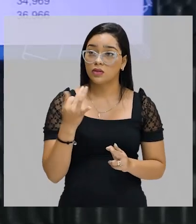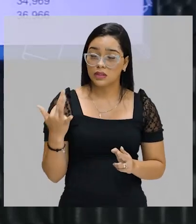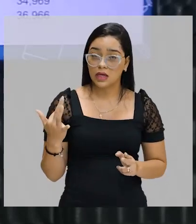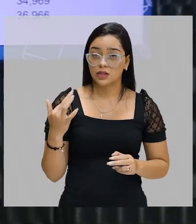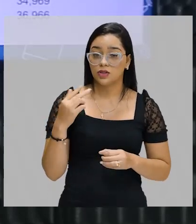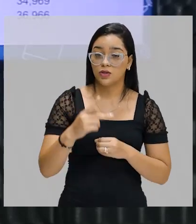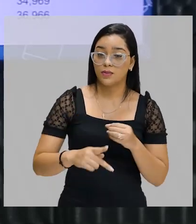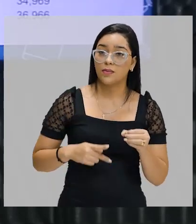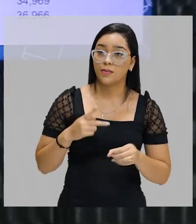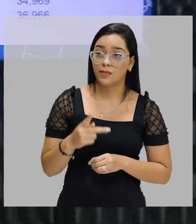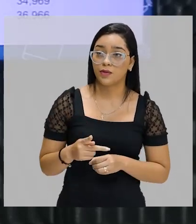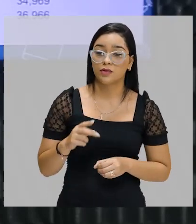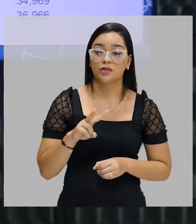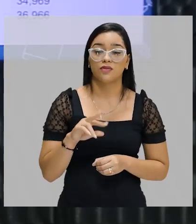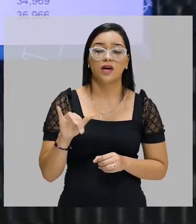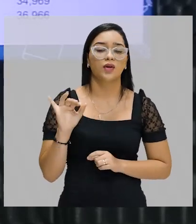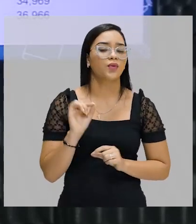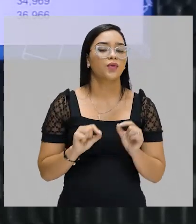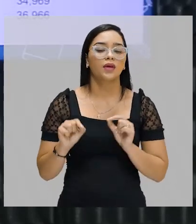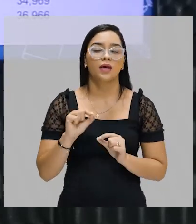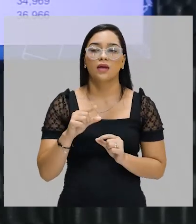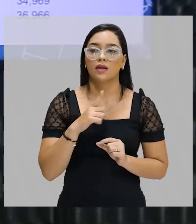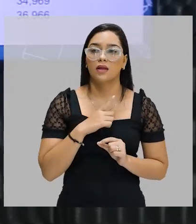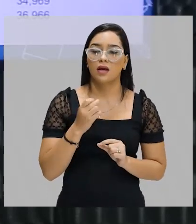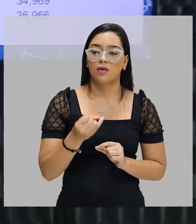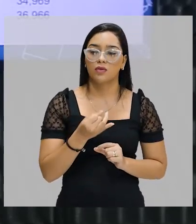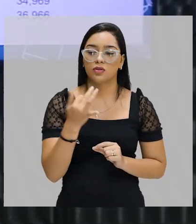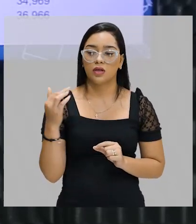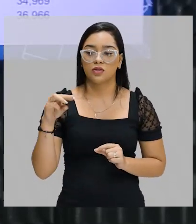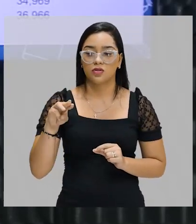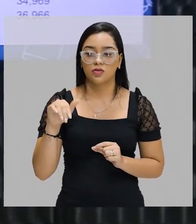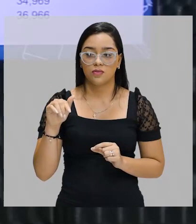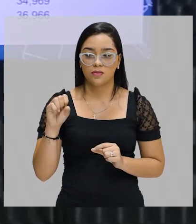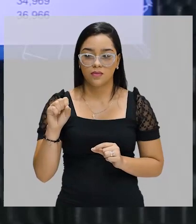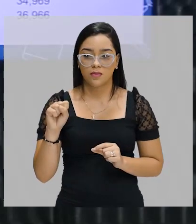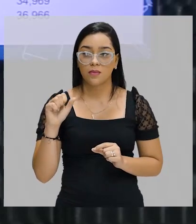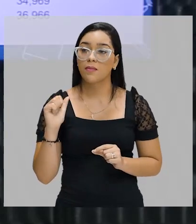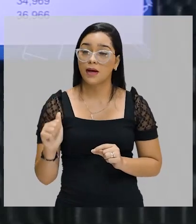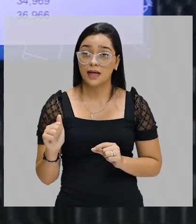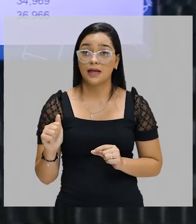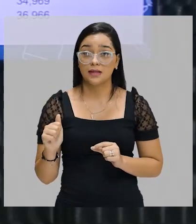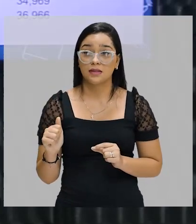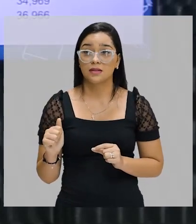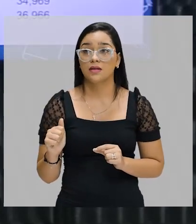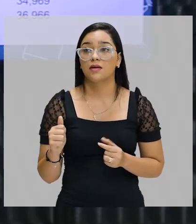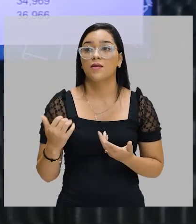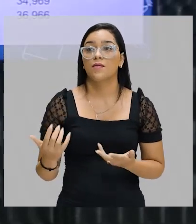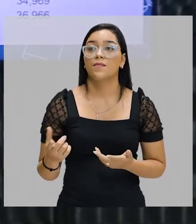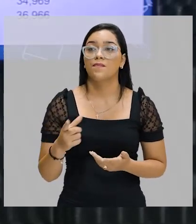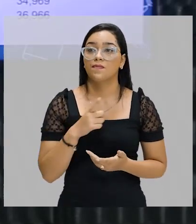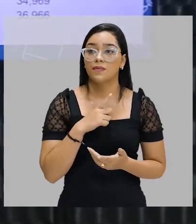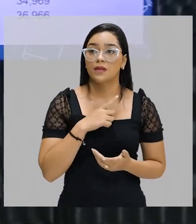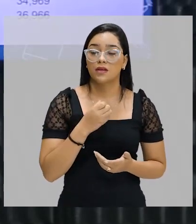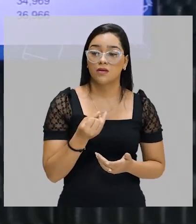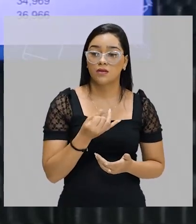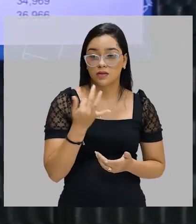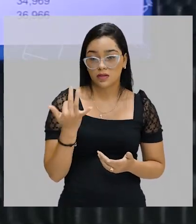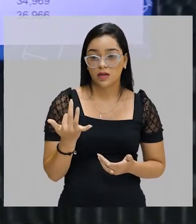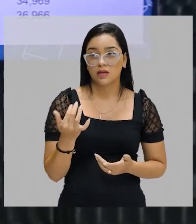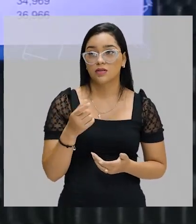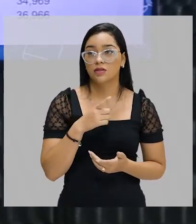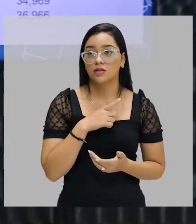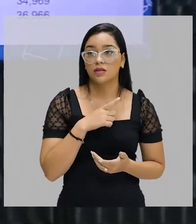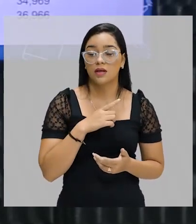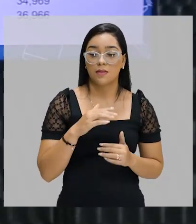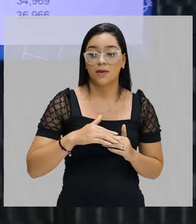prótons, vai diferir o quê? A quantidade de massa, né? Se essa quantidade de massa do núcleo